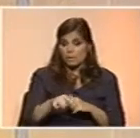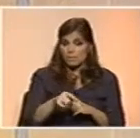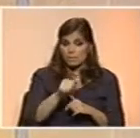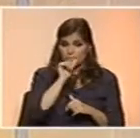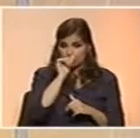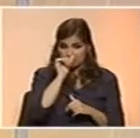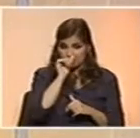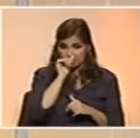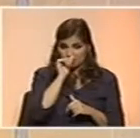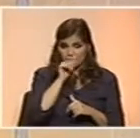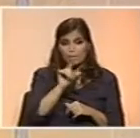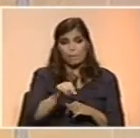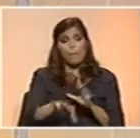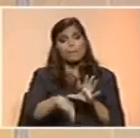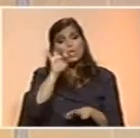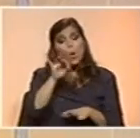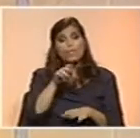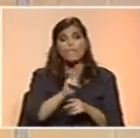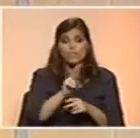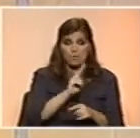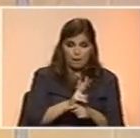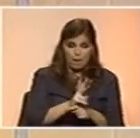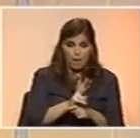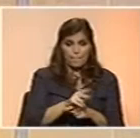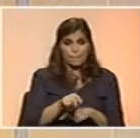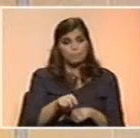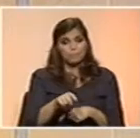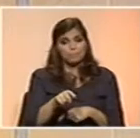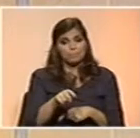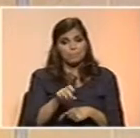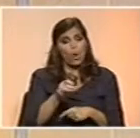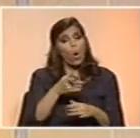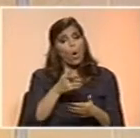nesse assunto uma opção vegetariana, ou pelo menos tendencialmente vegetariana,